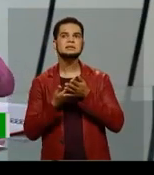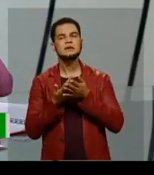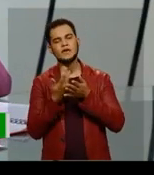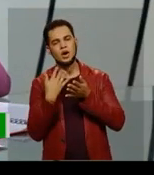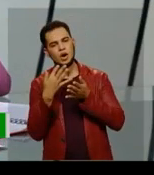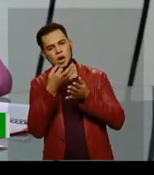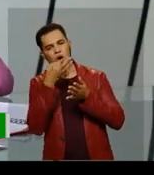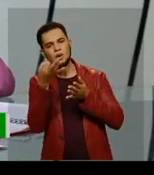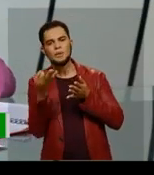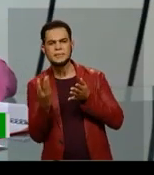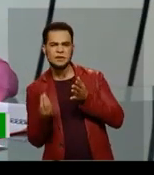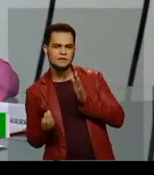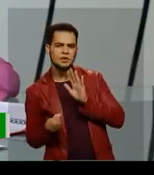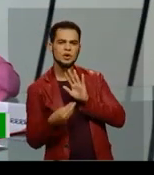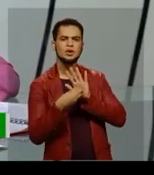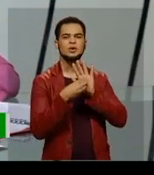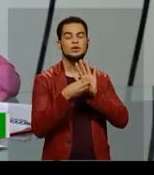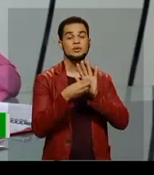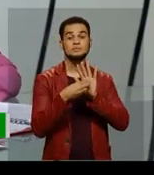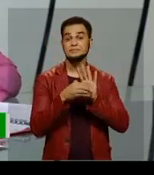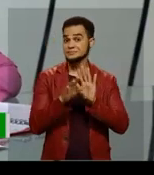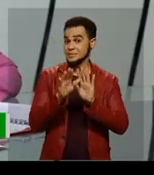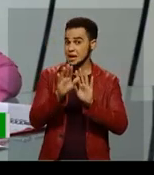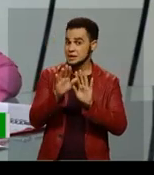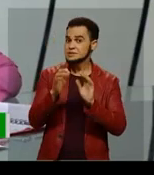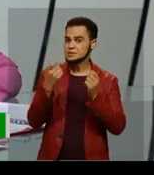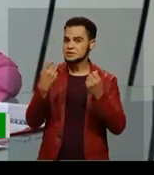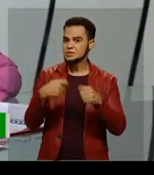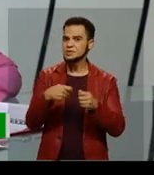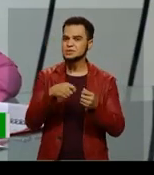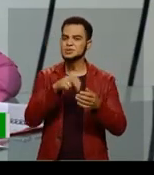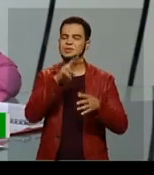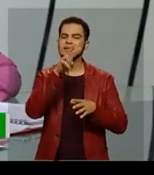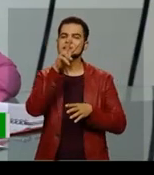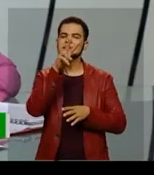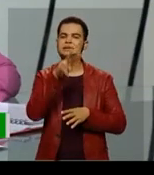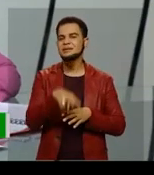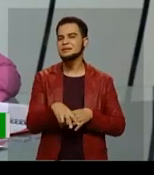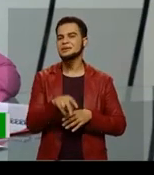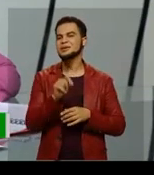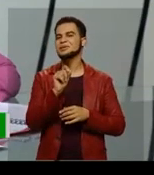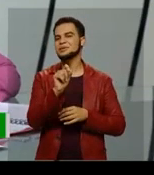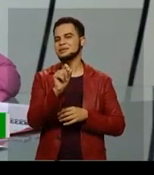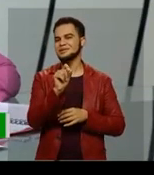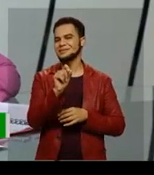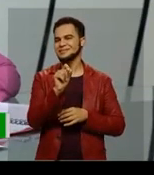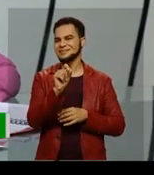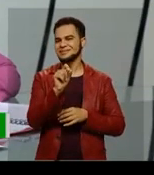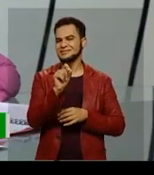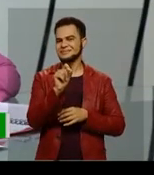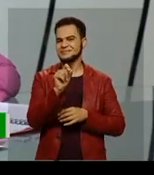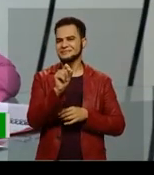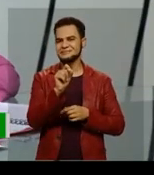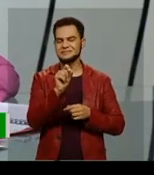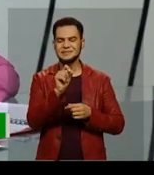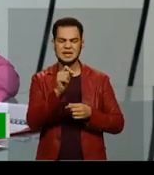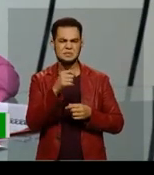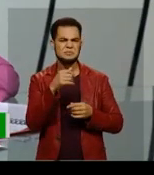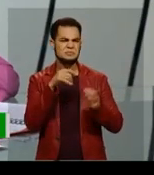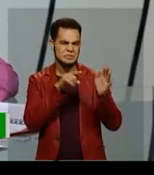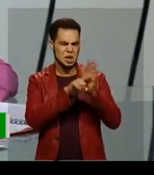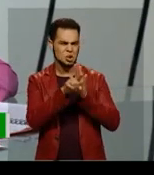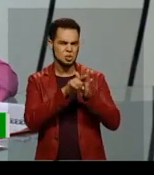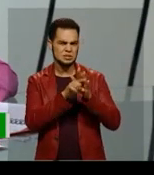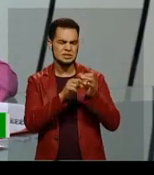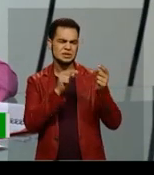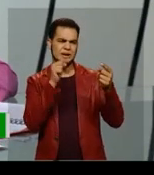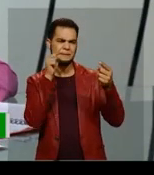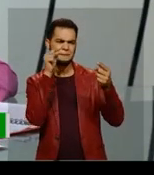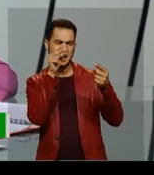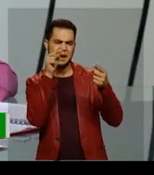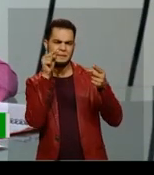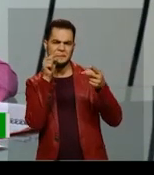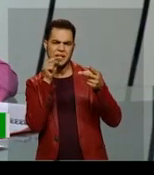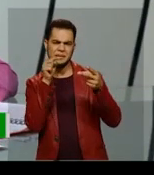né? Então, eu preciso de ler as alternativas, todas as alternativas,